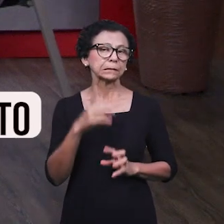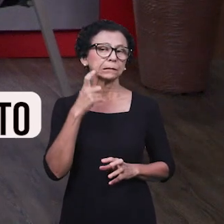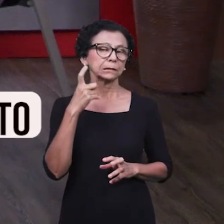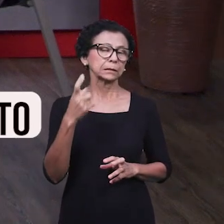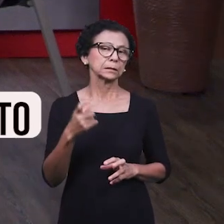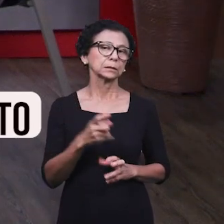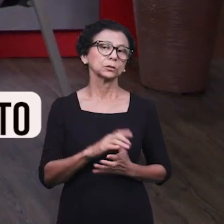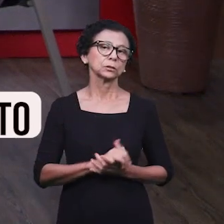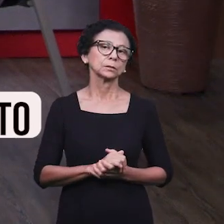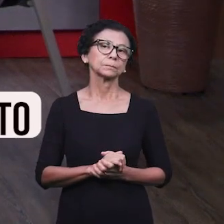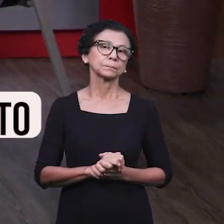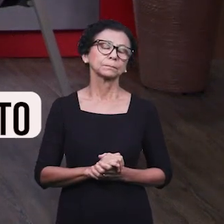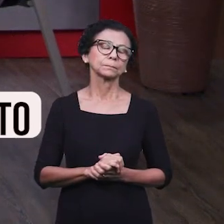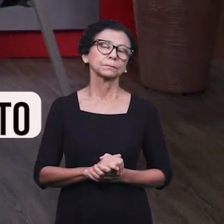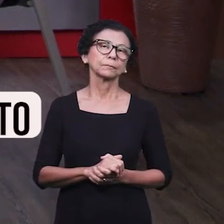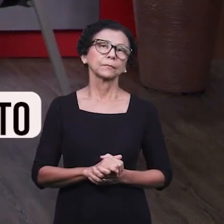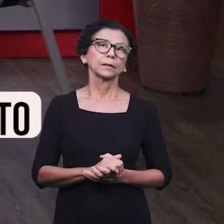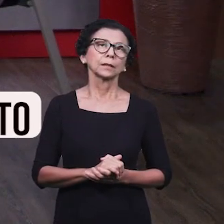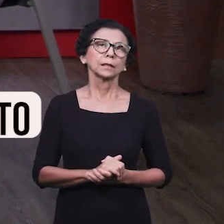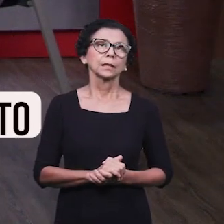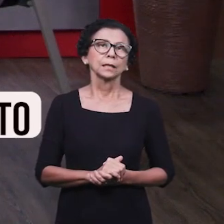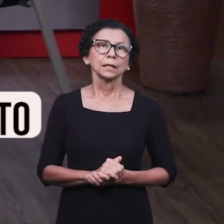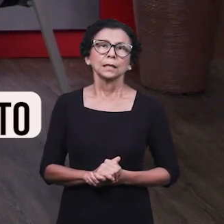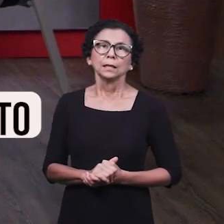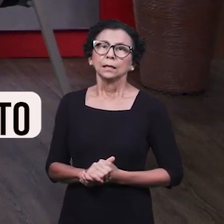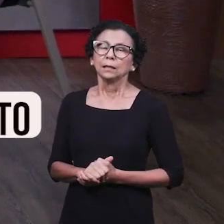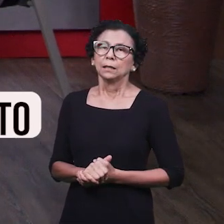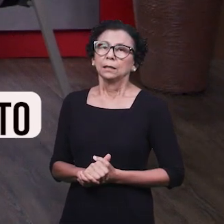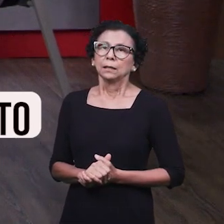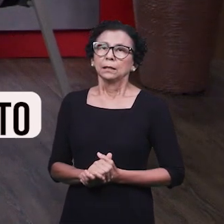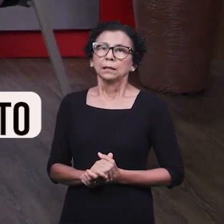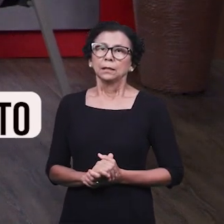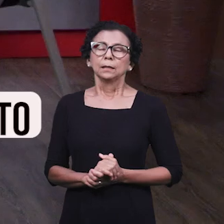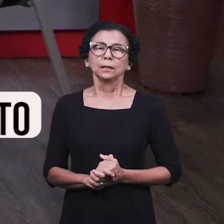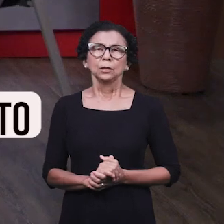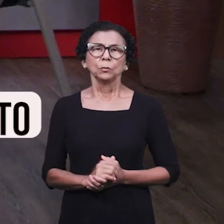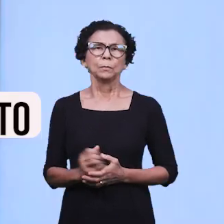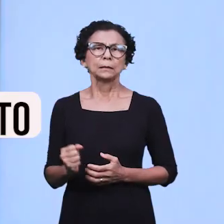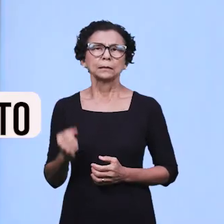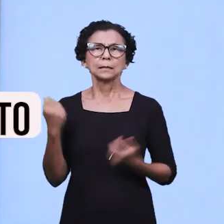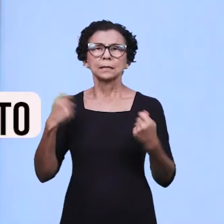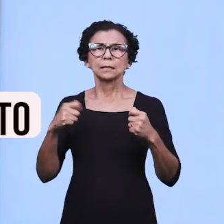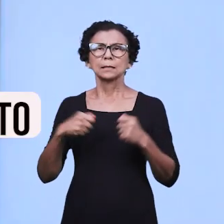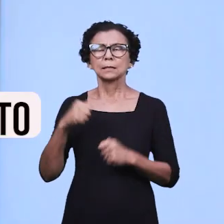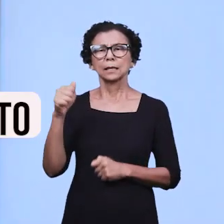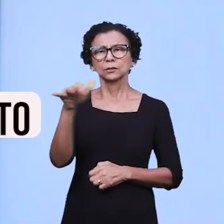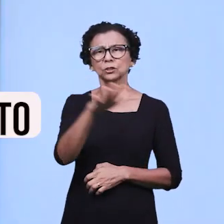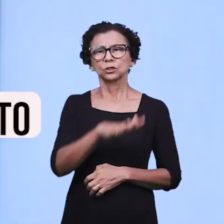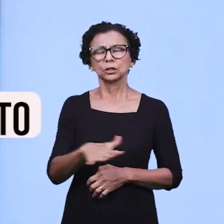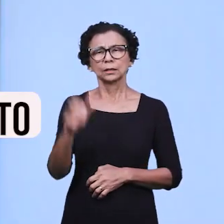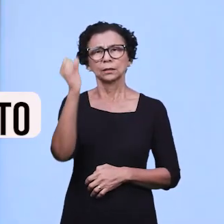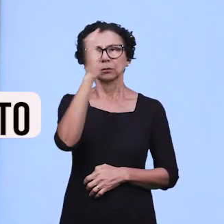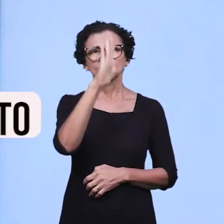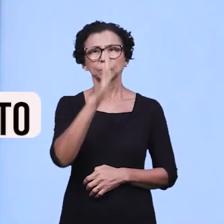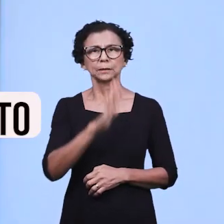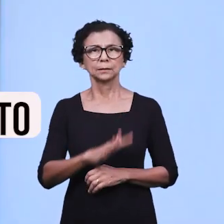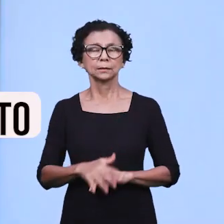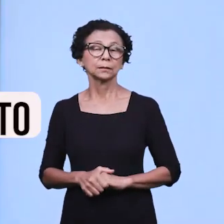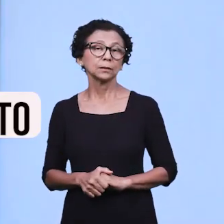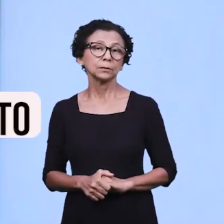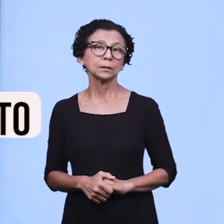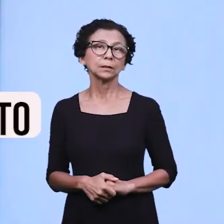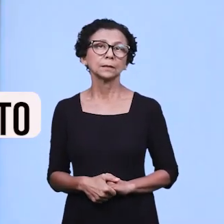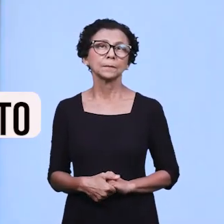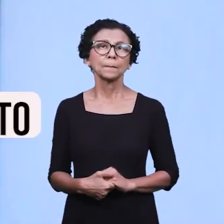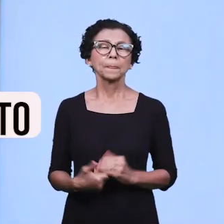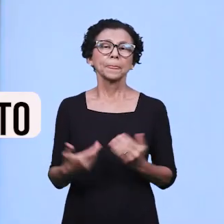né? É uma necessidade, ela surgiu de uma necessidade nacional, né? E educação é técnica, né? A escola